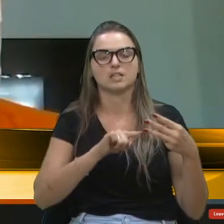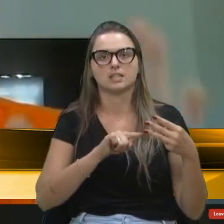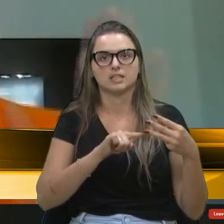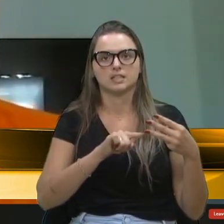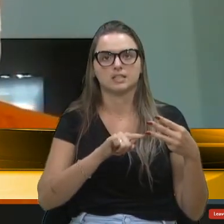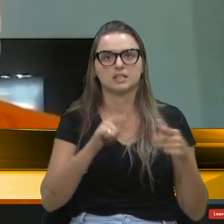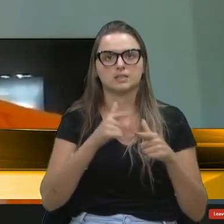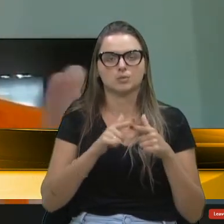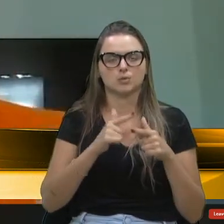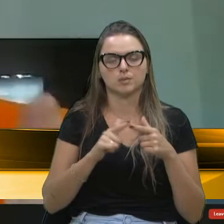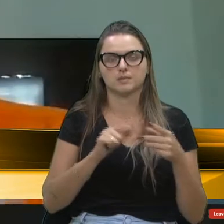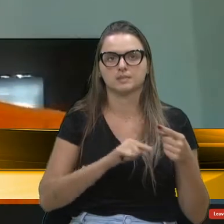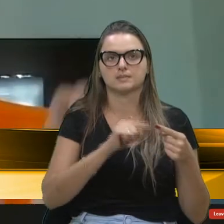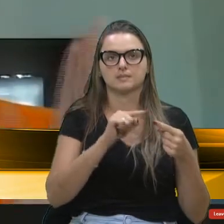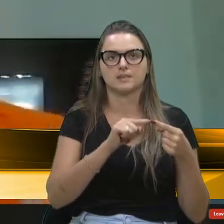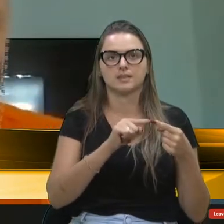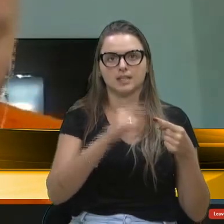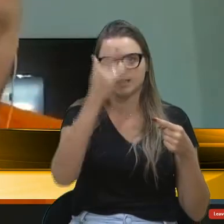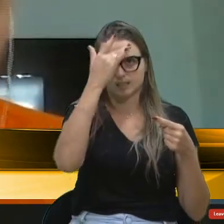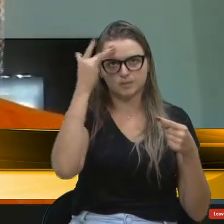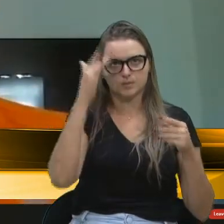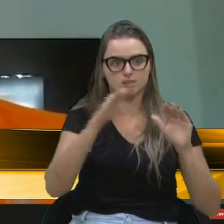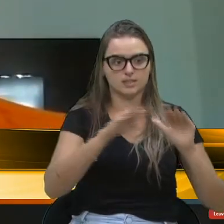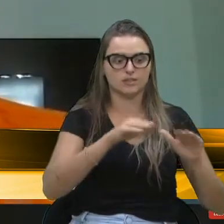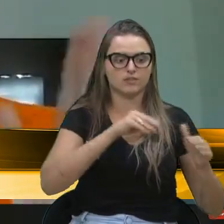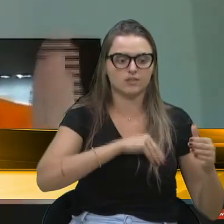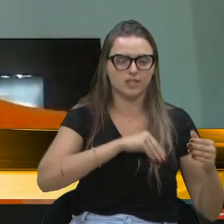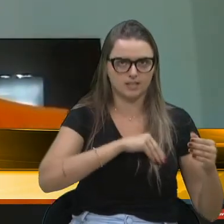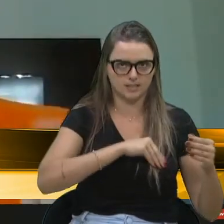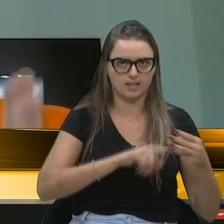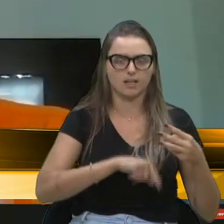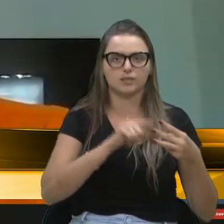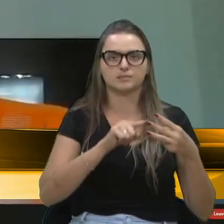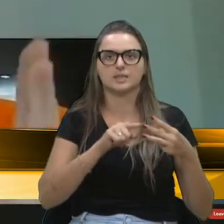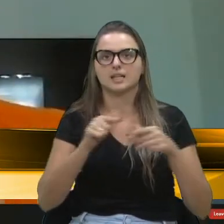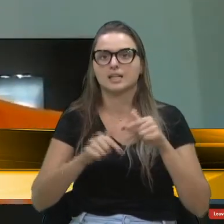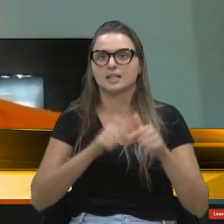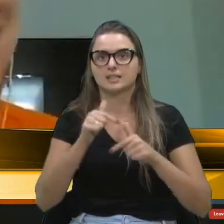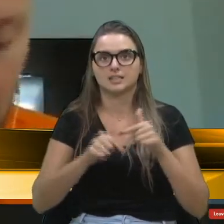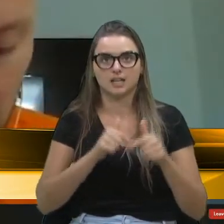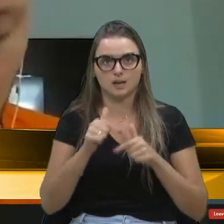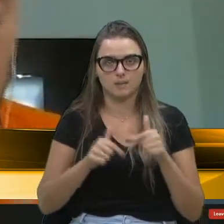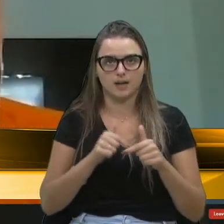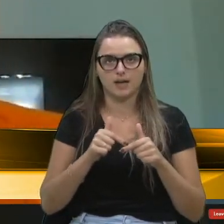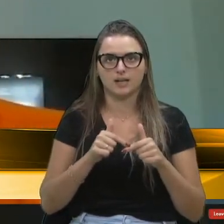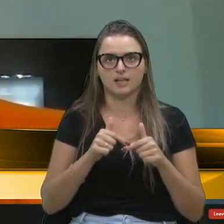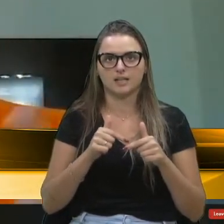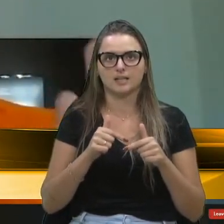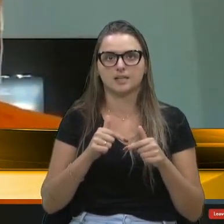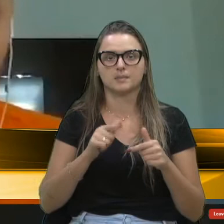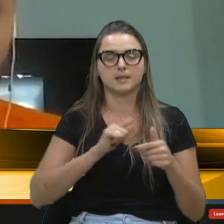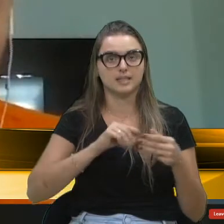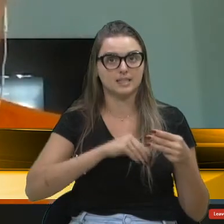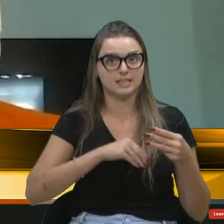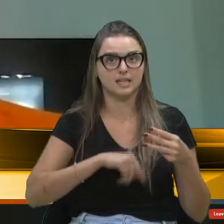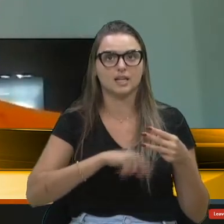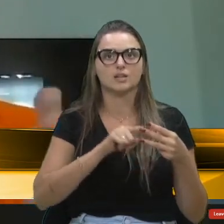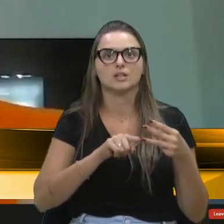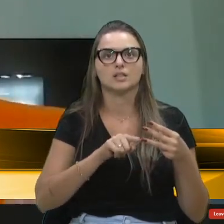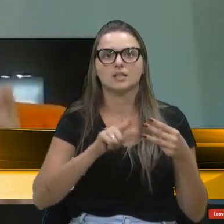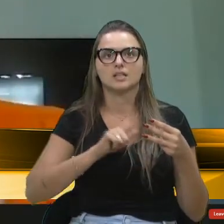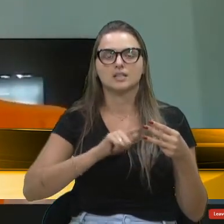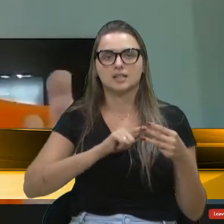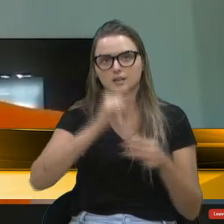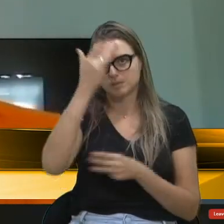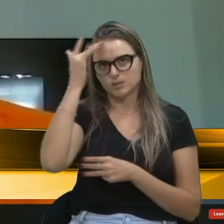sociedade. A gente tem os que ficam em casa e recebem, a gente tem quem trabalha para servir quem fica em casa, recebendo, e a gente tem quem está